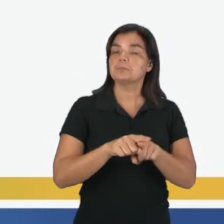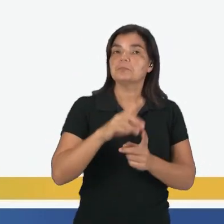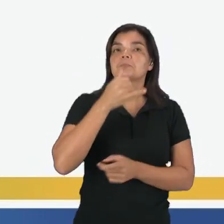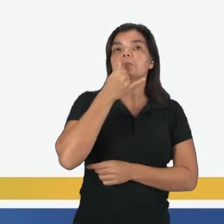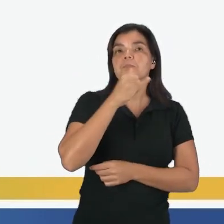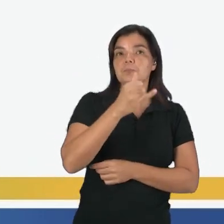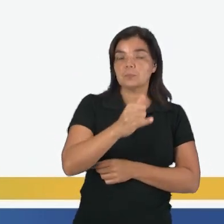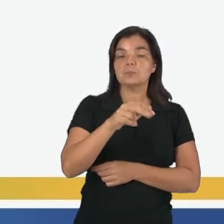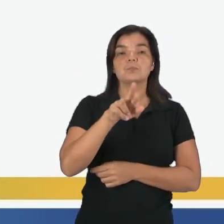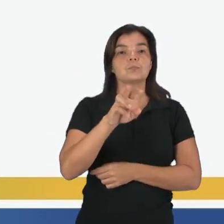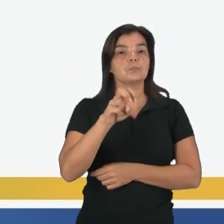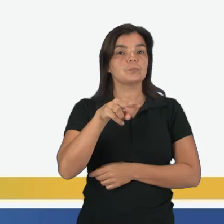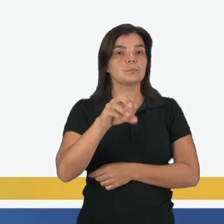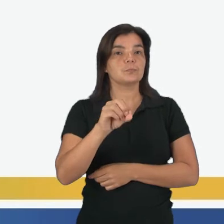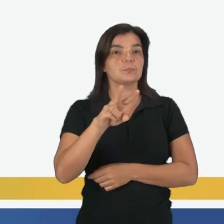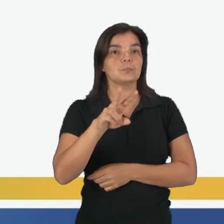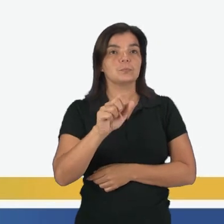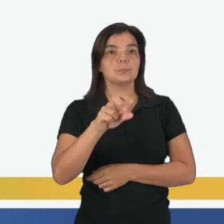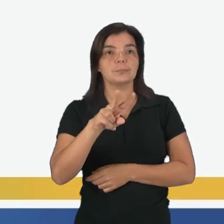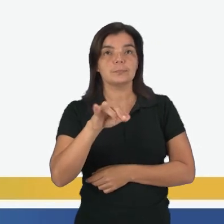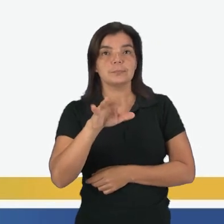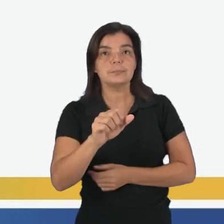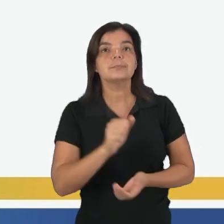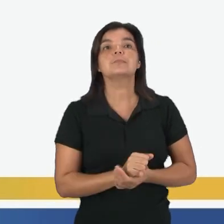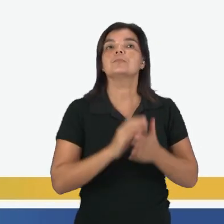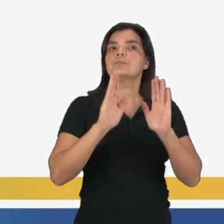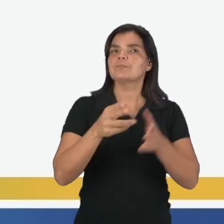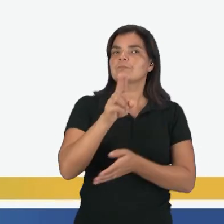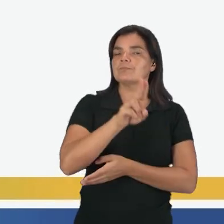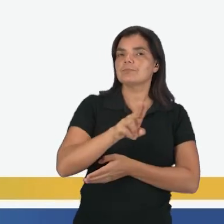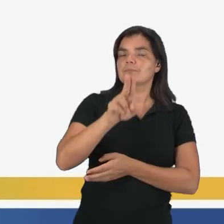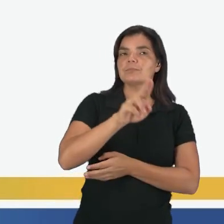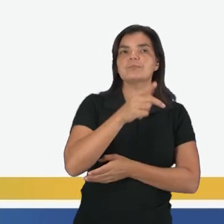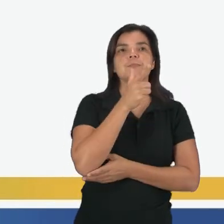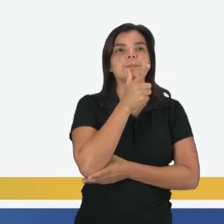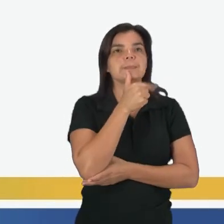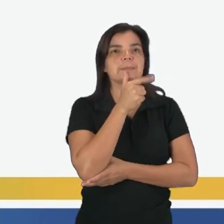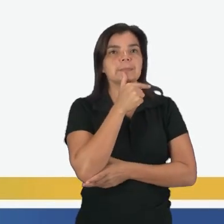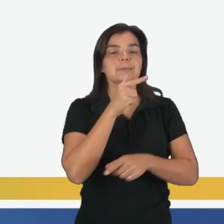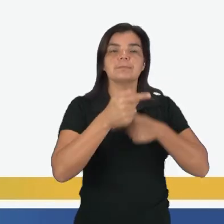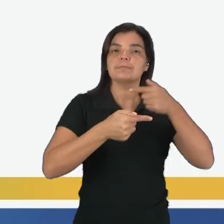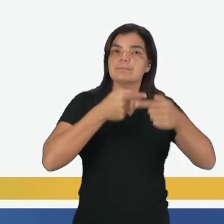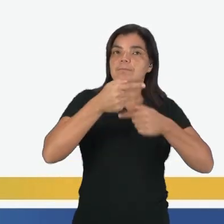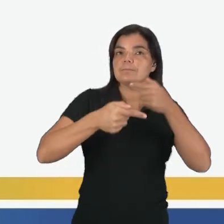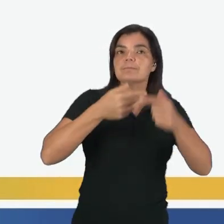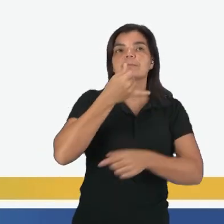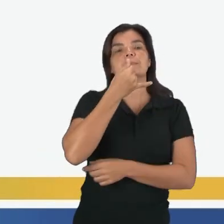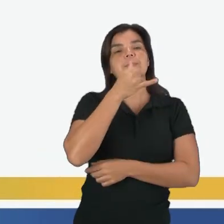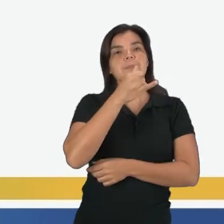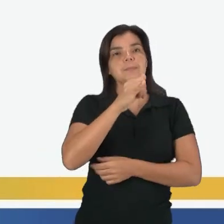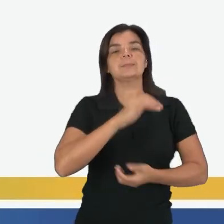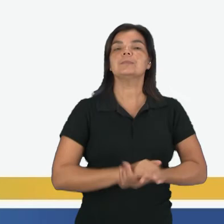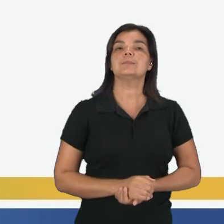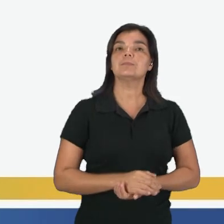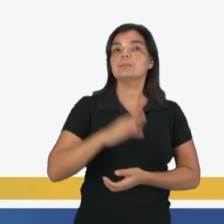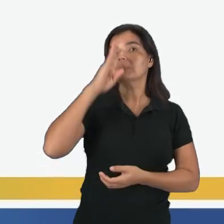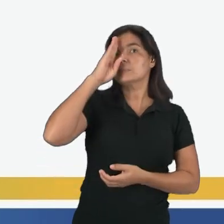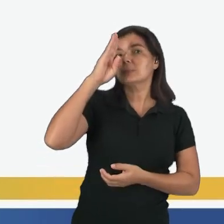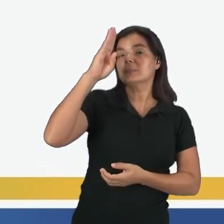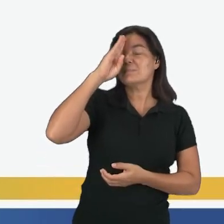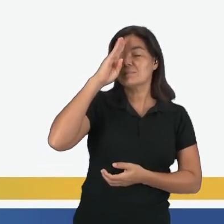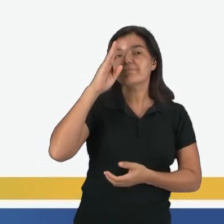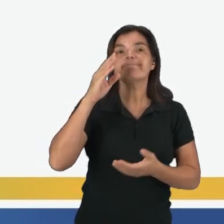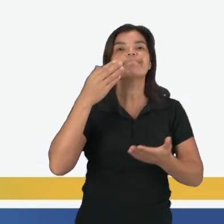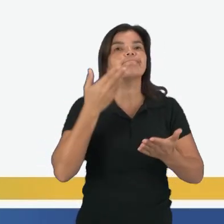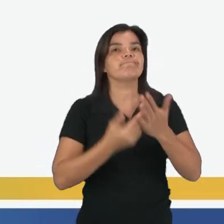sendo consideradas fontes energéticas renováveis, já que utilizam da água para gerar a energia.